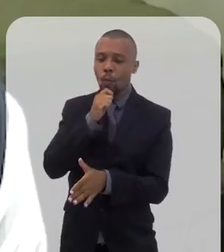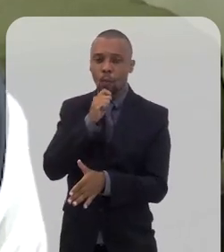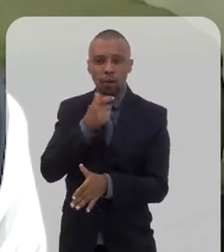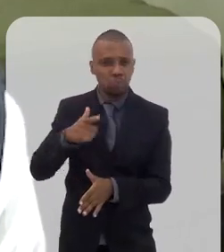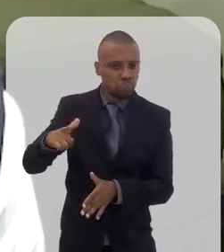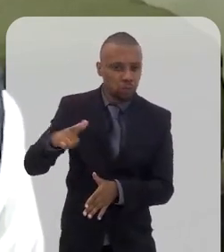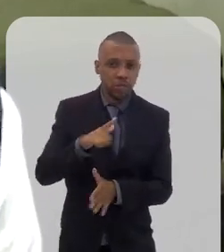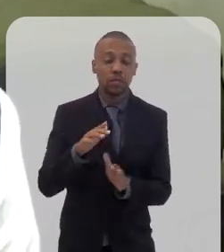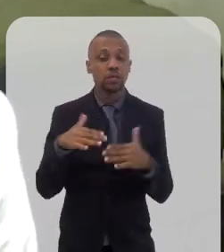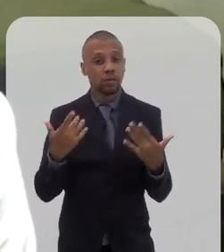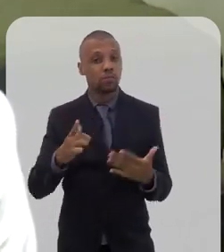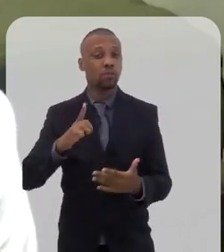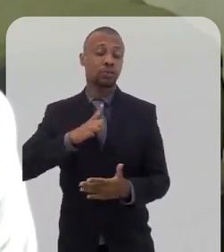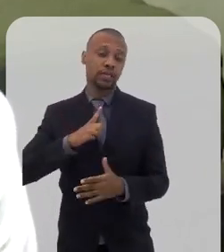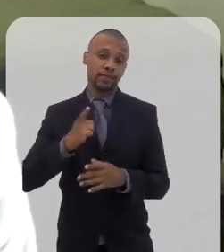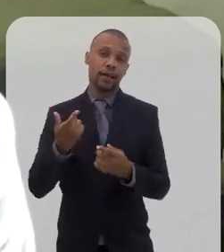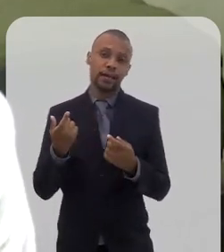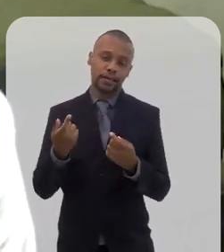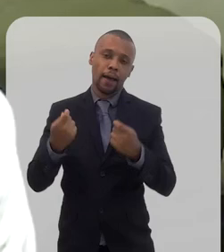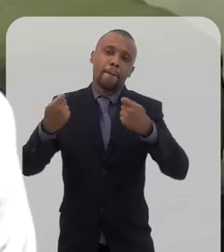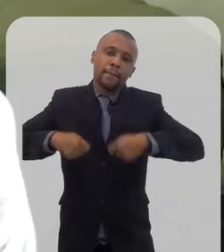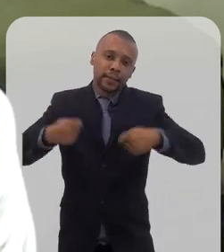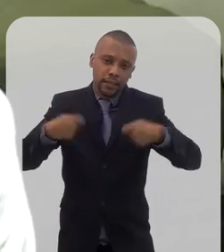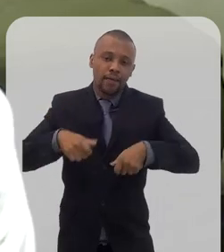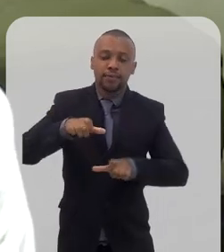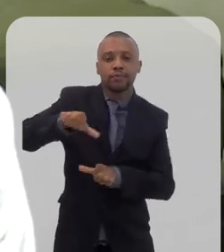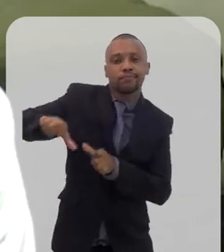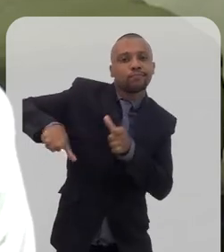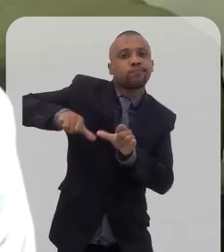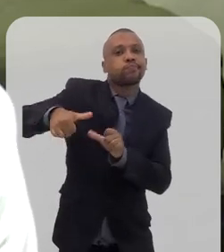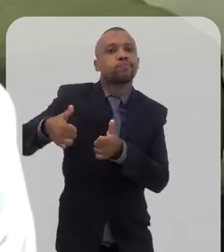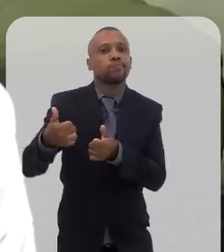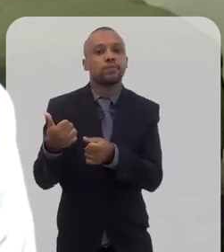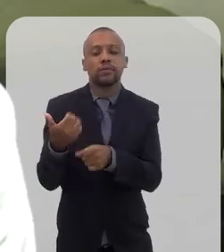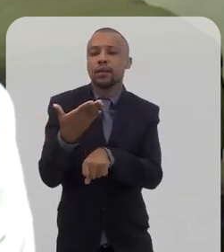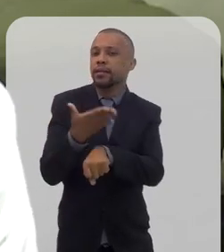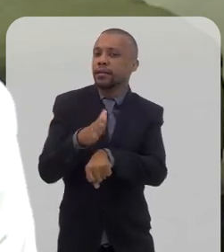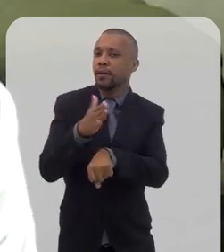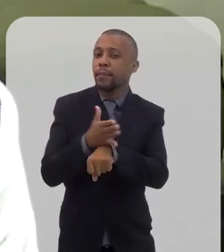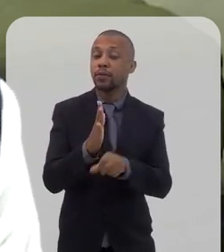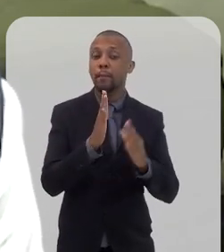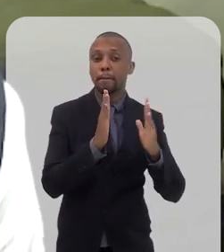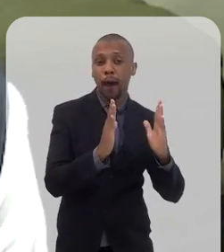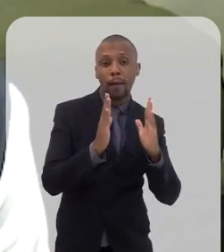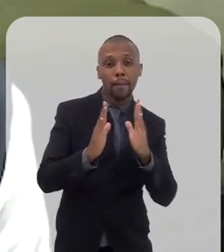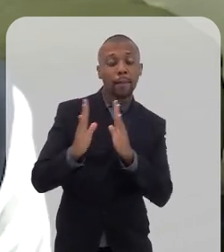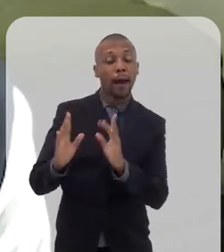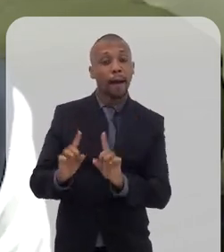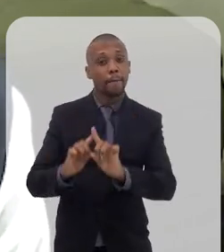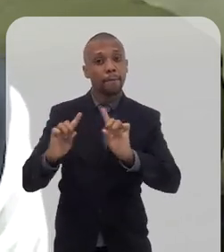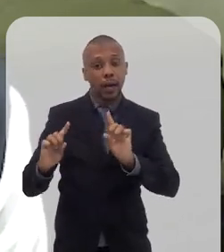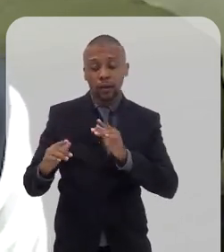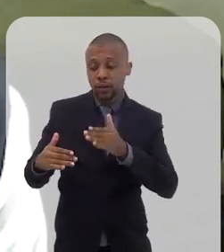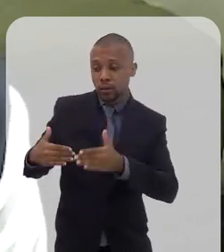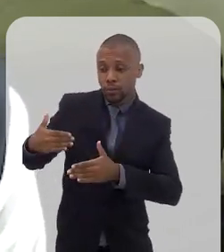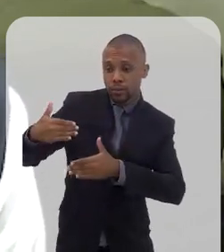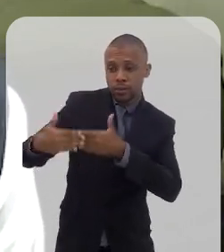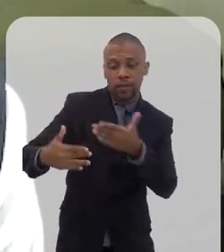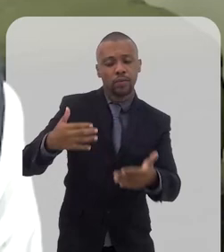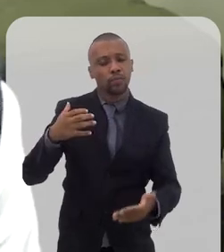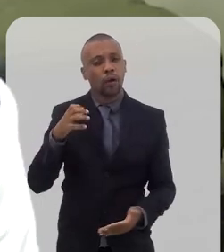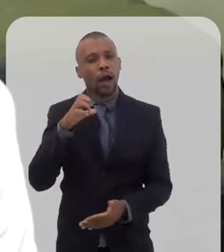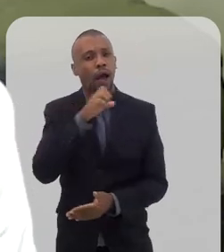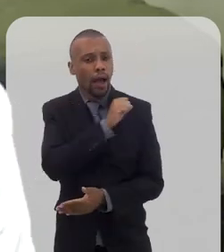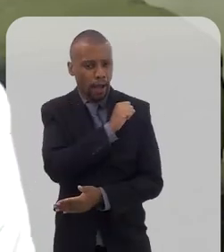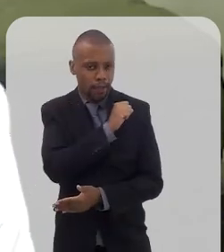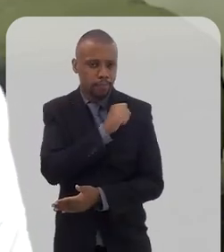Então, houve essa necessidade de reformulação de partes do treinamento, mas ele ainda é um processo